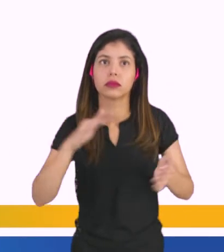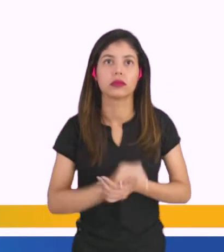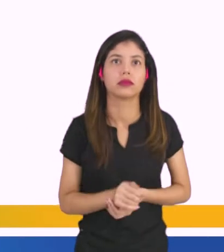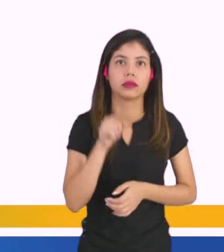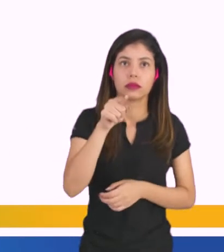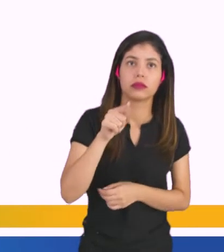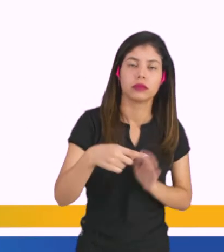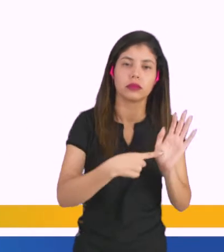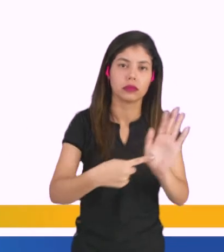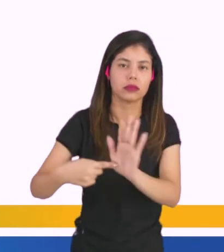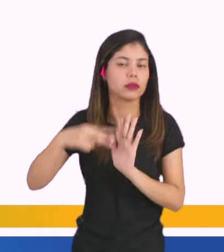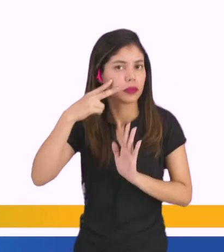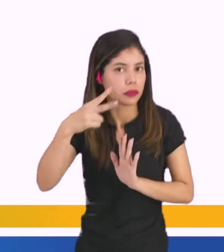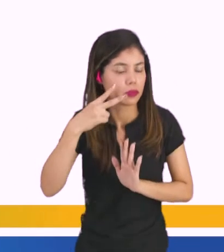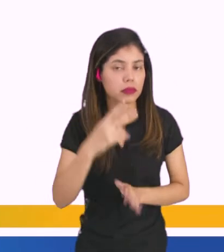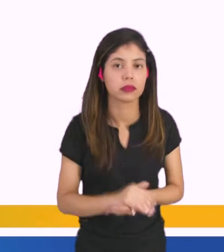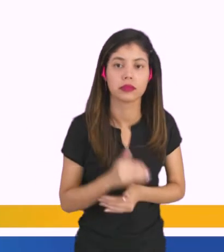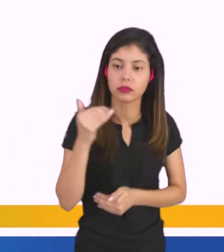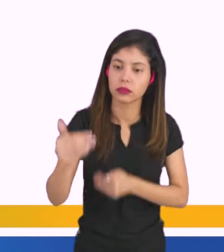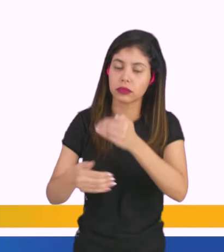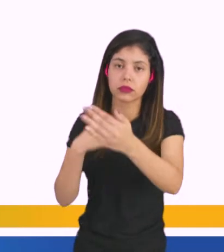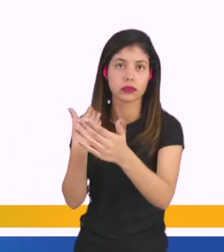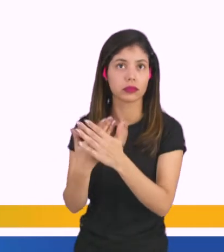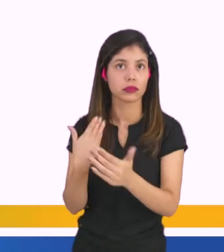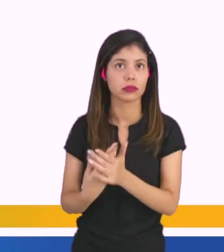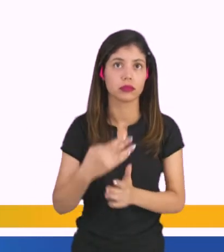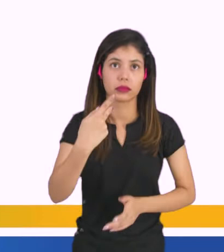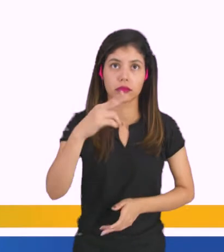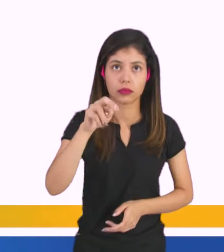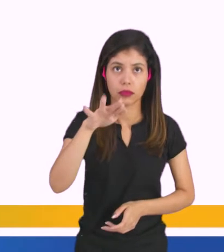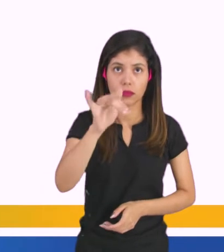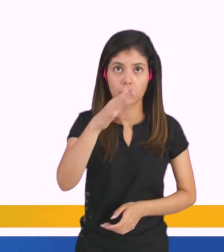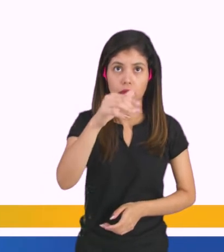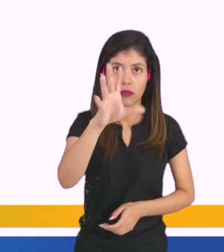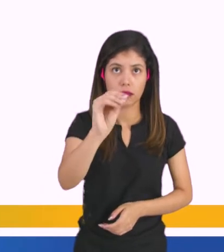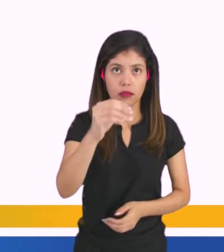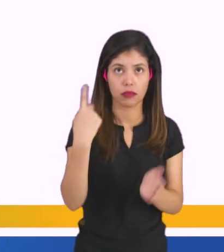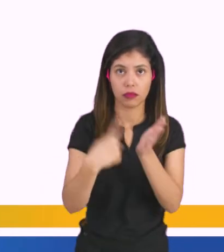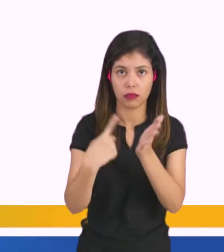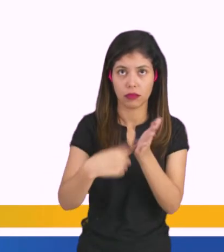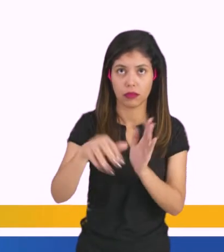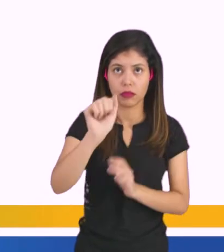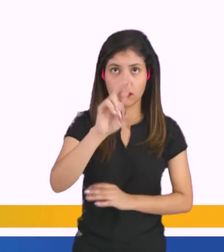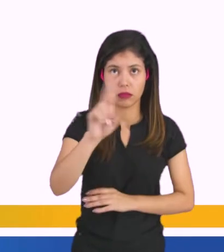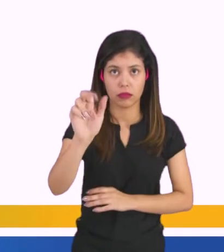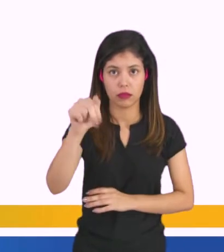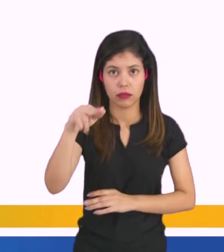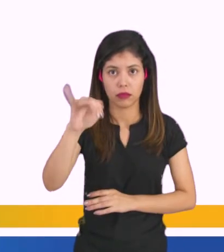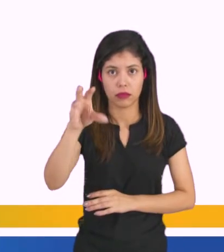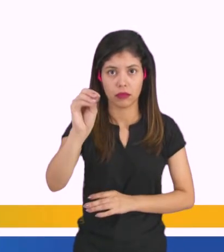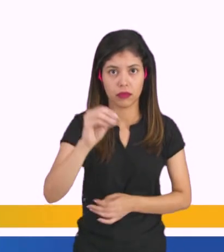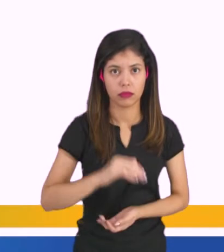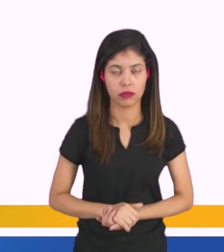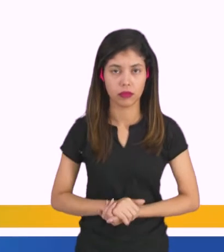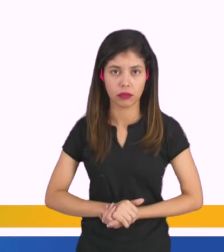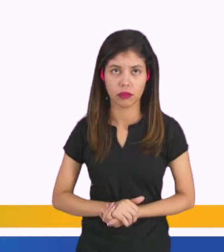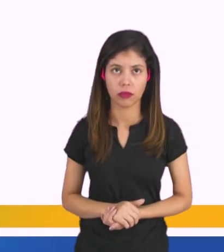que vocês irão ver nas próximas aulas de permutação, combinação e arranjo.